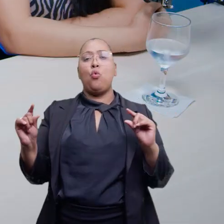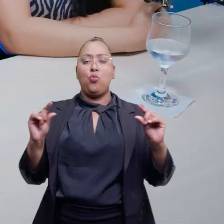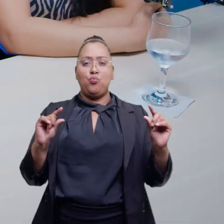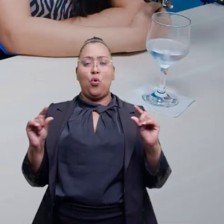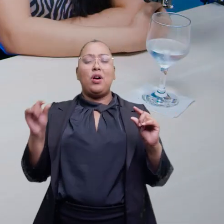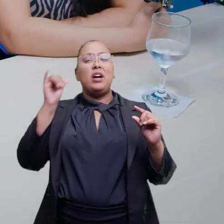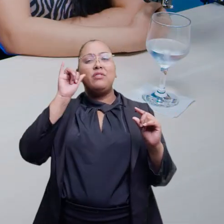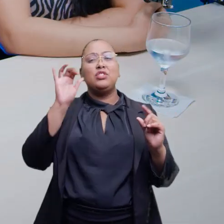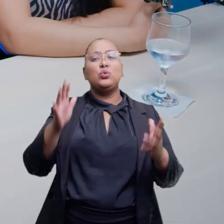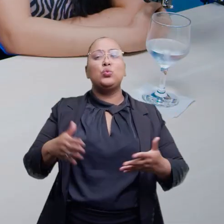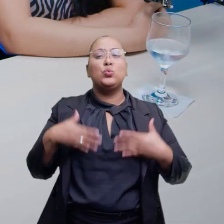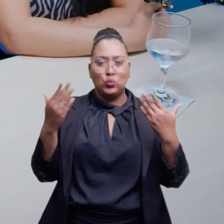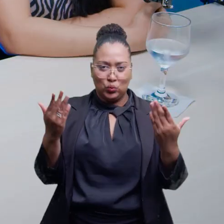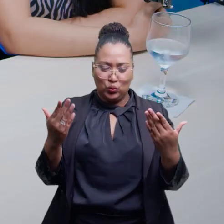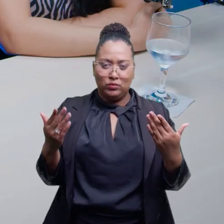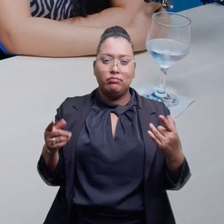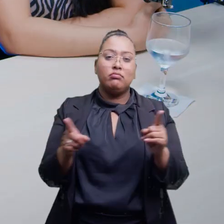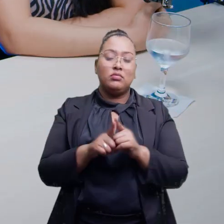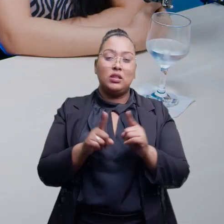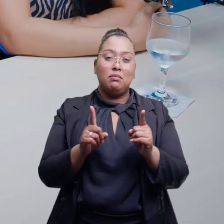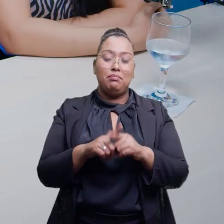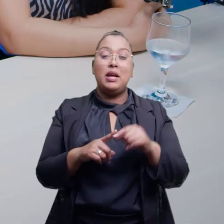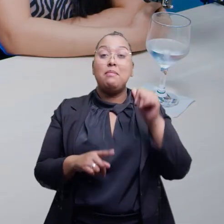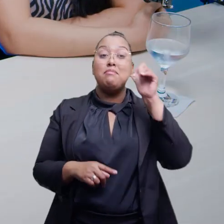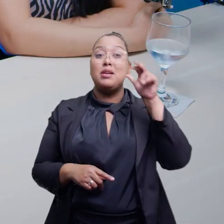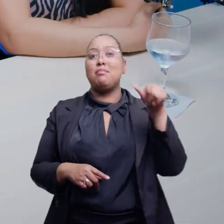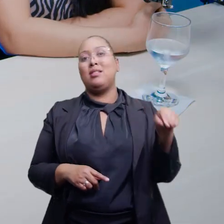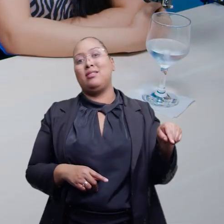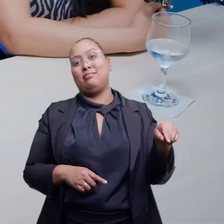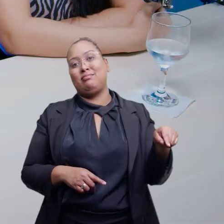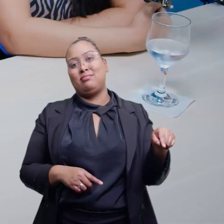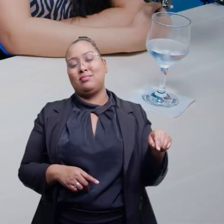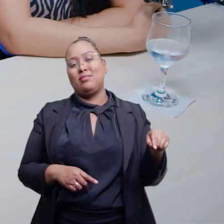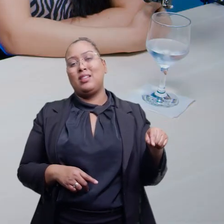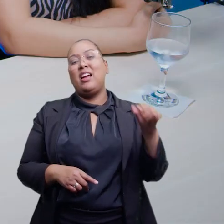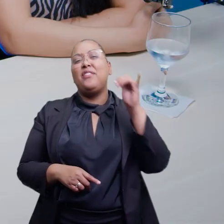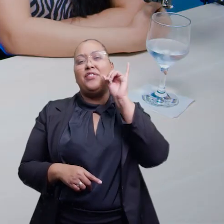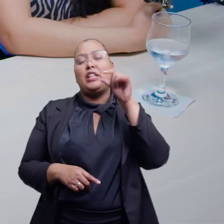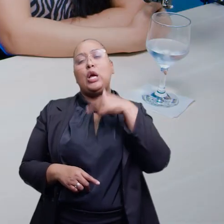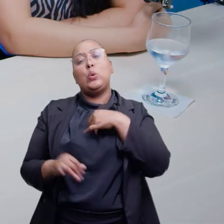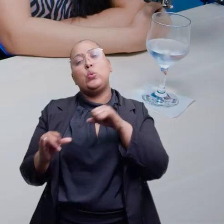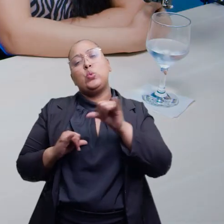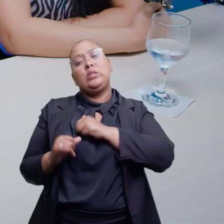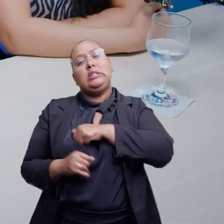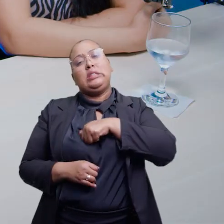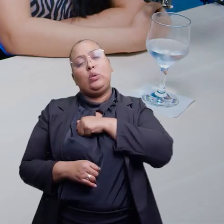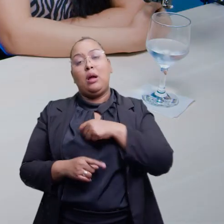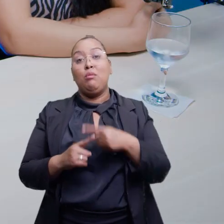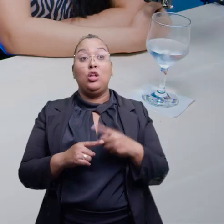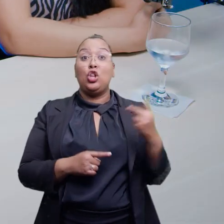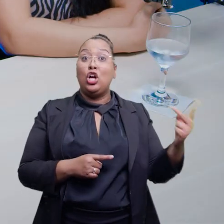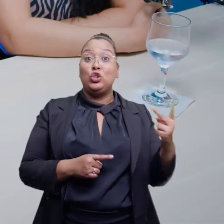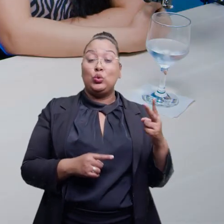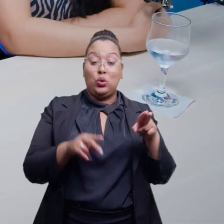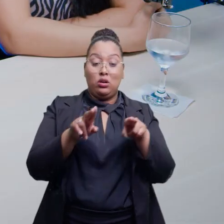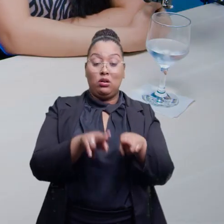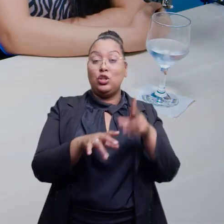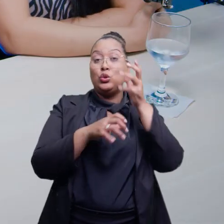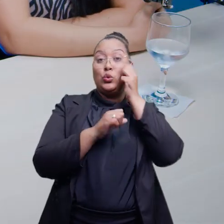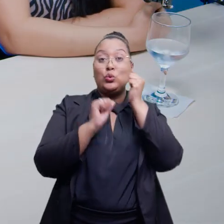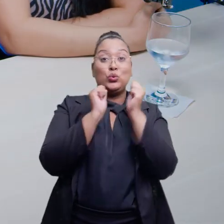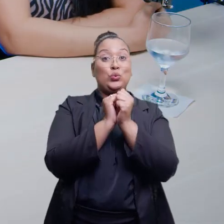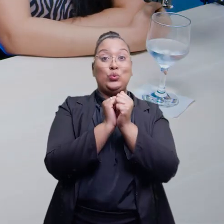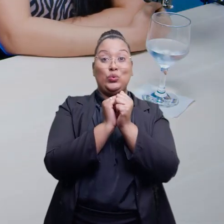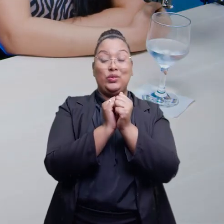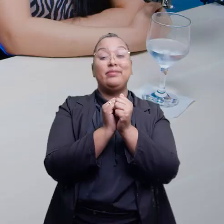aos pouquinhos, pra não assustar e também pra eu não sentir a falta da minha irmã, né? Até porque a gente estava na mesma casa no abrigo, dormia